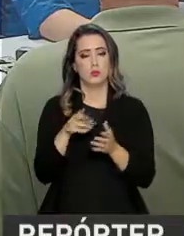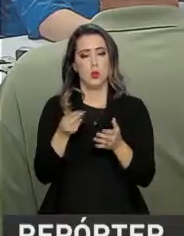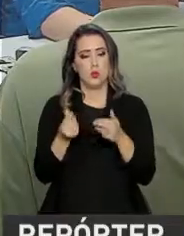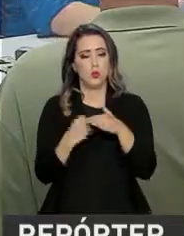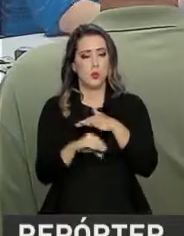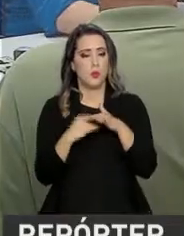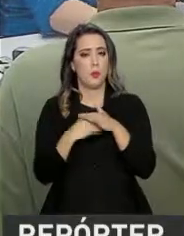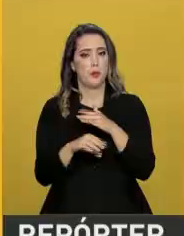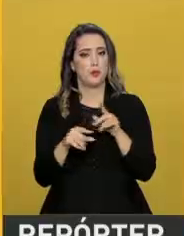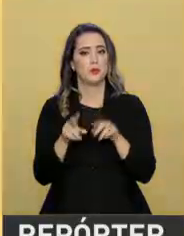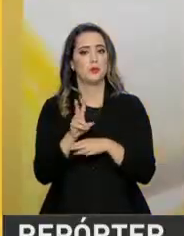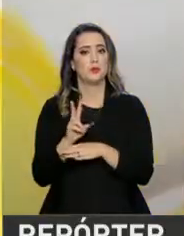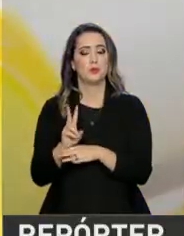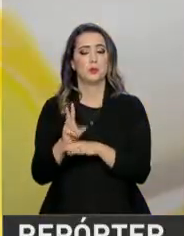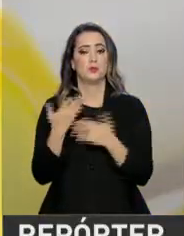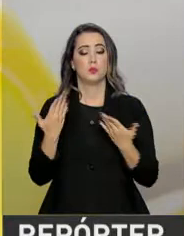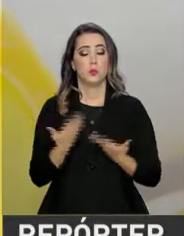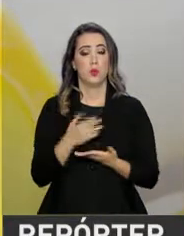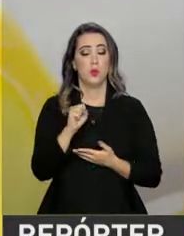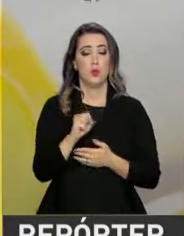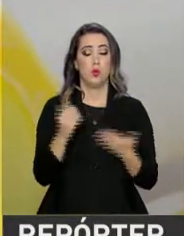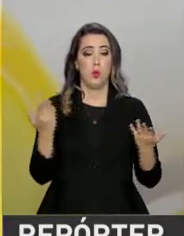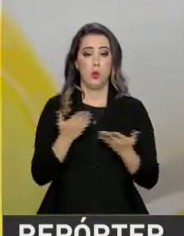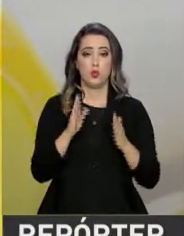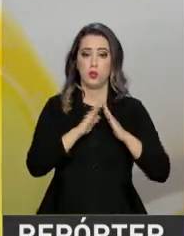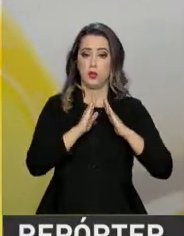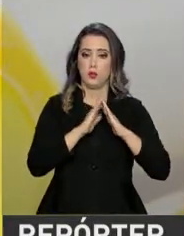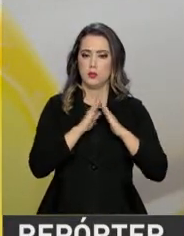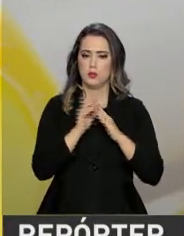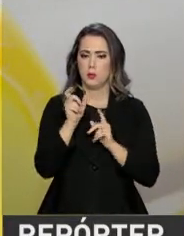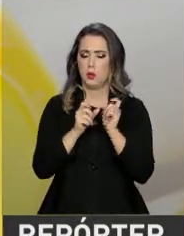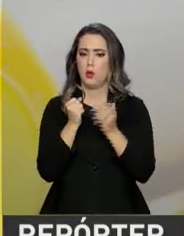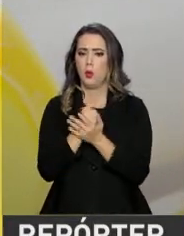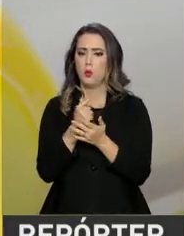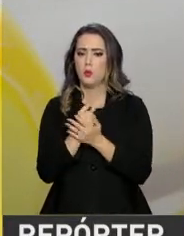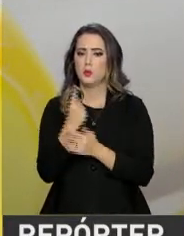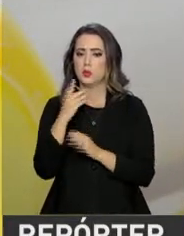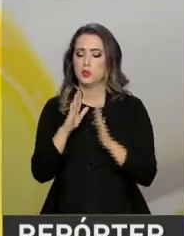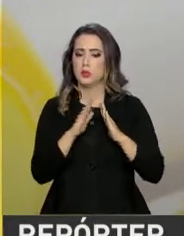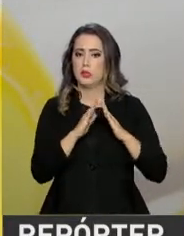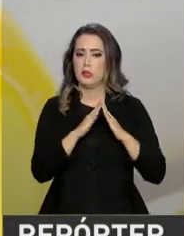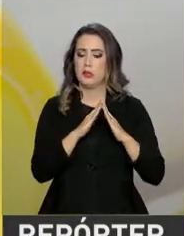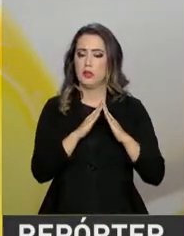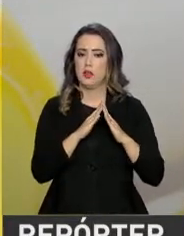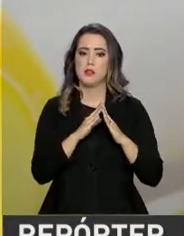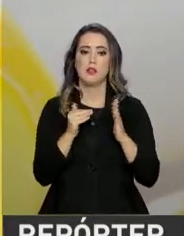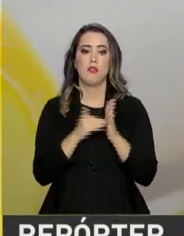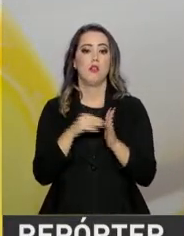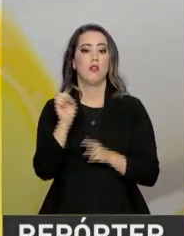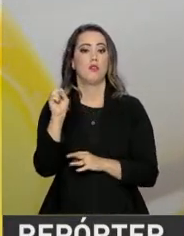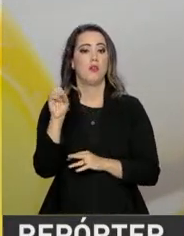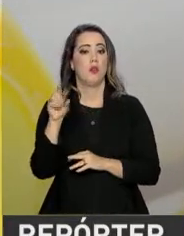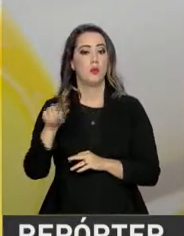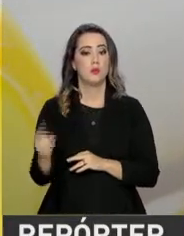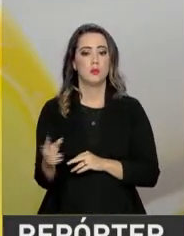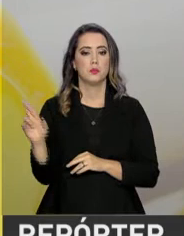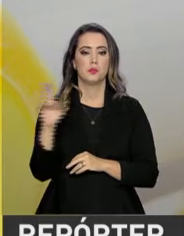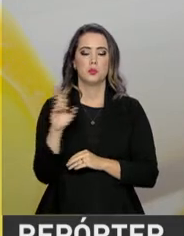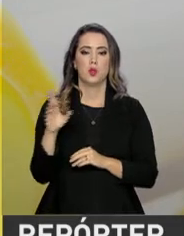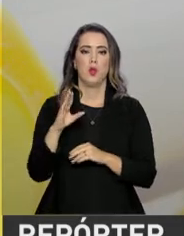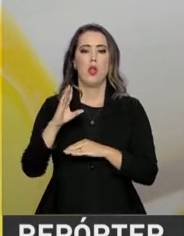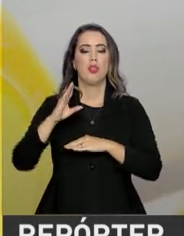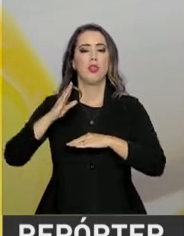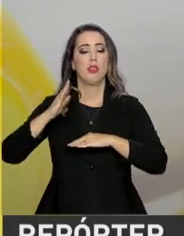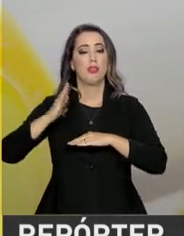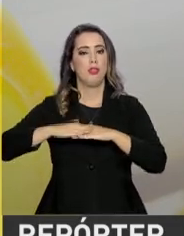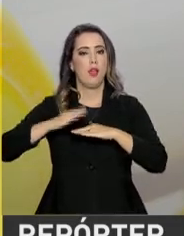e empréstimo no sistema financeiro habitacional para compra de imóveis de até 800 mil reais a taxa mínima de juros